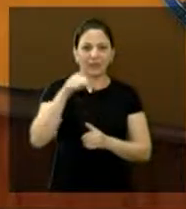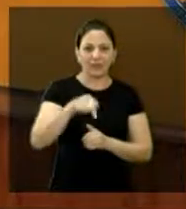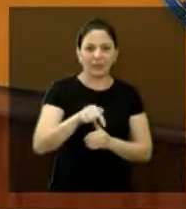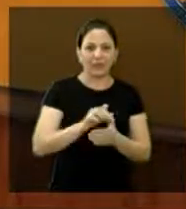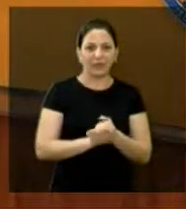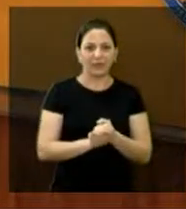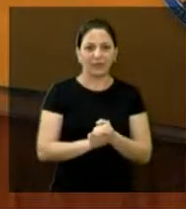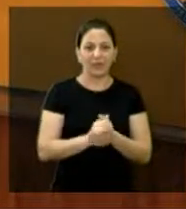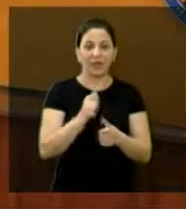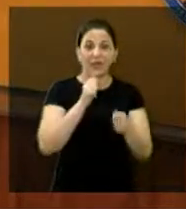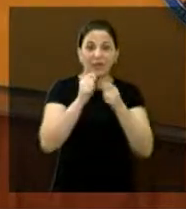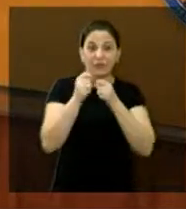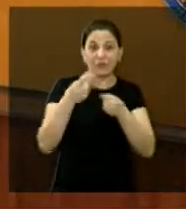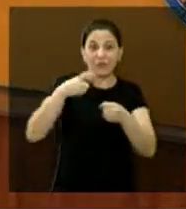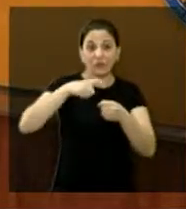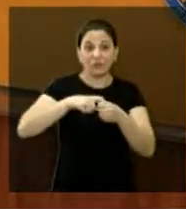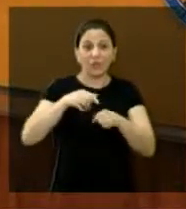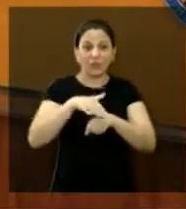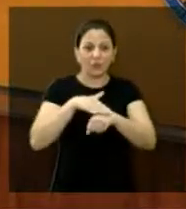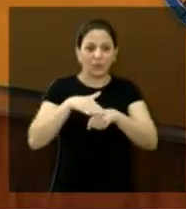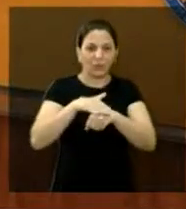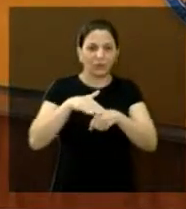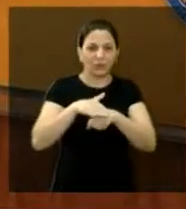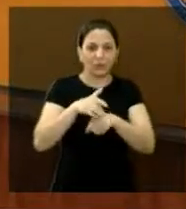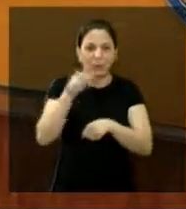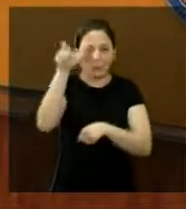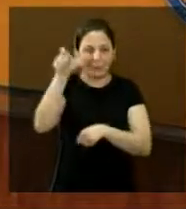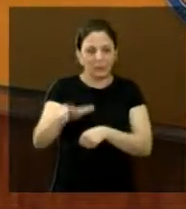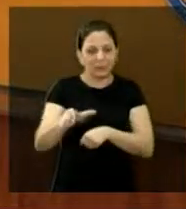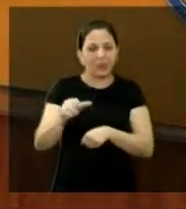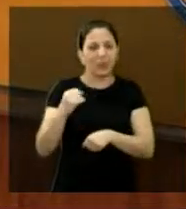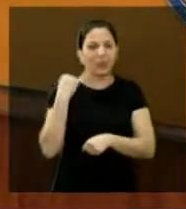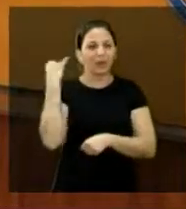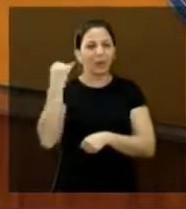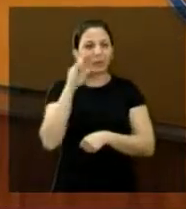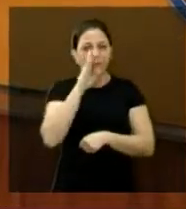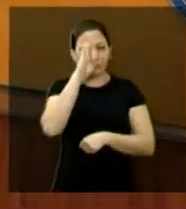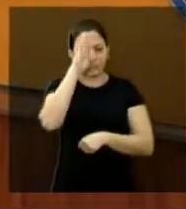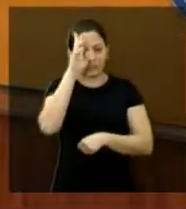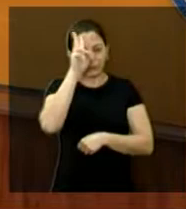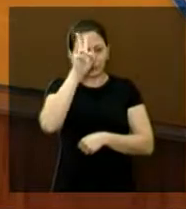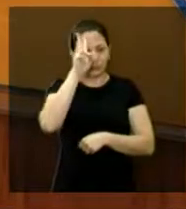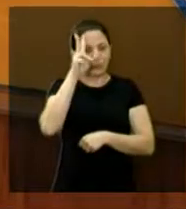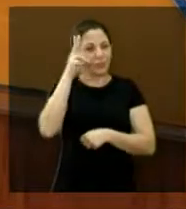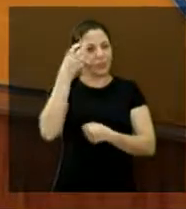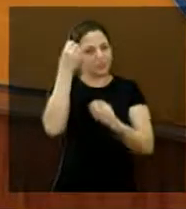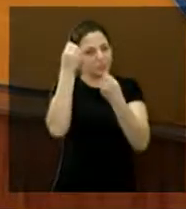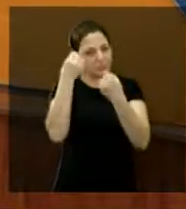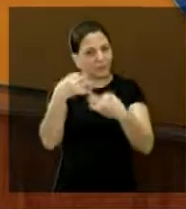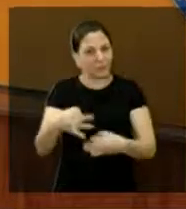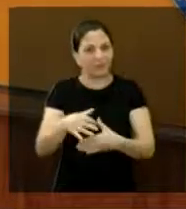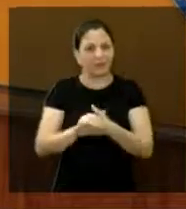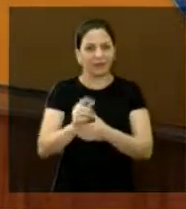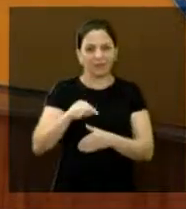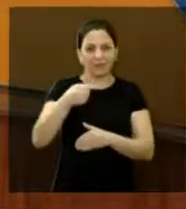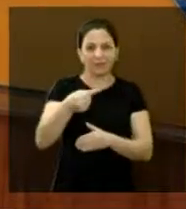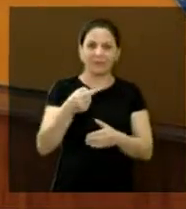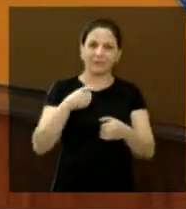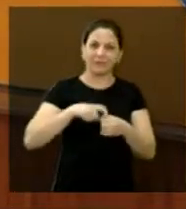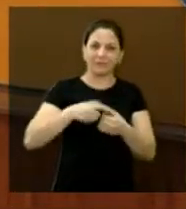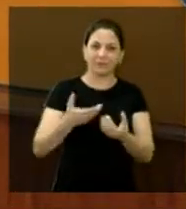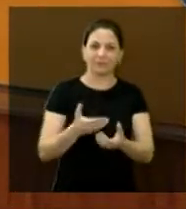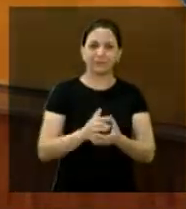Câmara, entrevistas, conversando com alguém tão importante que tenha tanta história quanto o Zé Roberto Fernandes. Até a próxima.